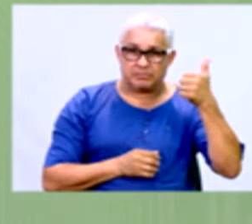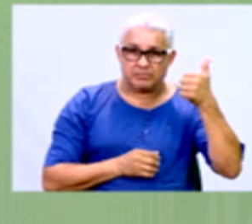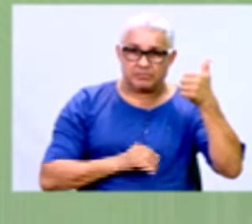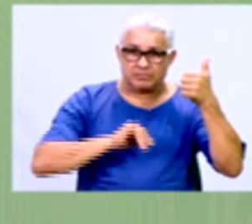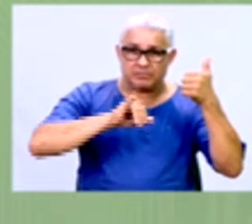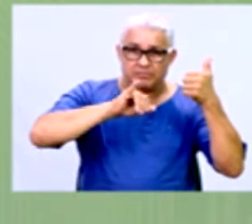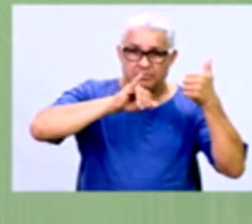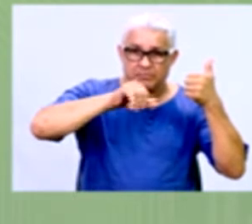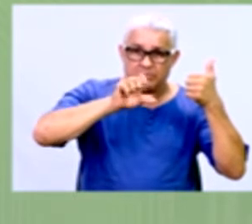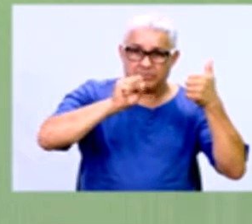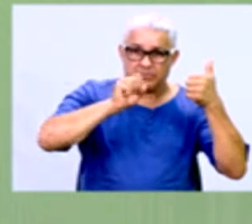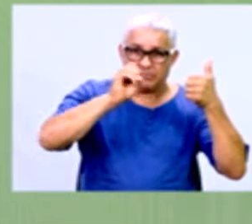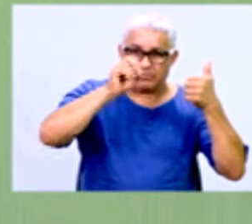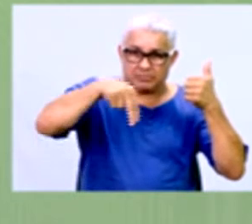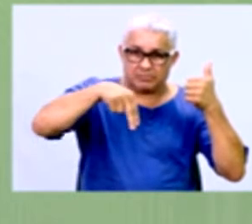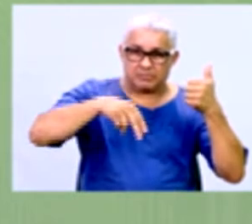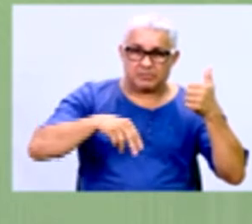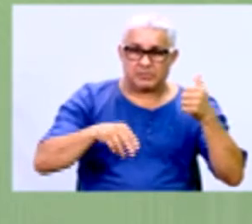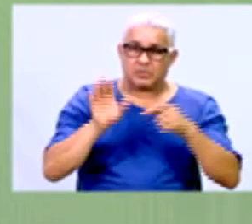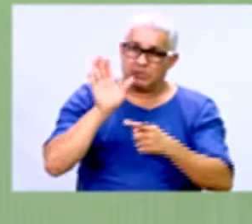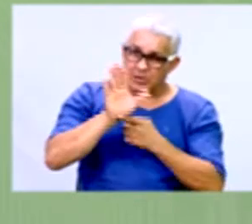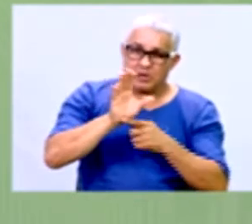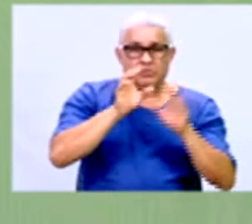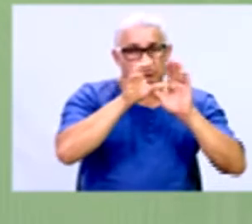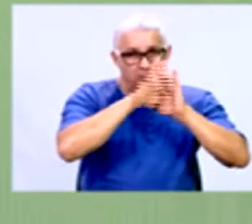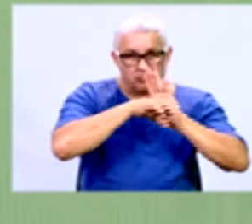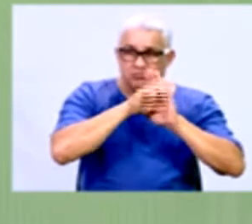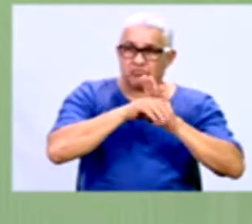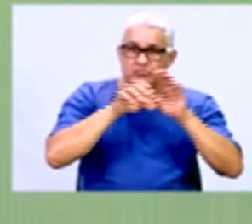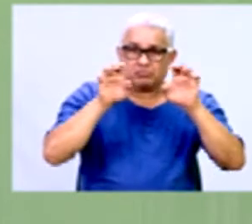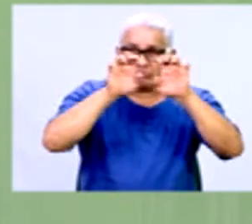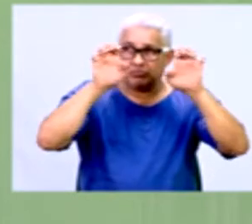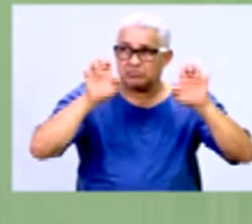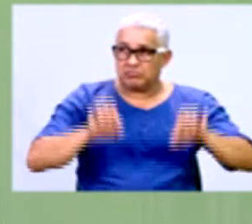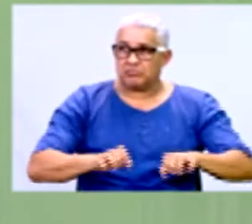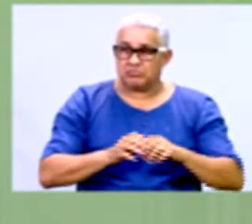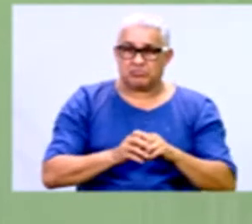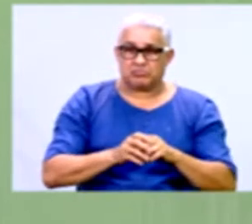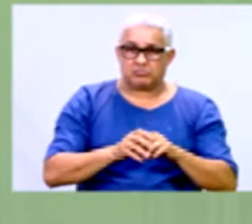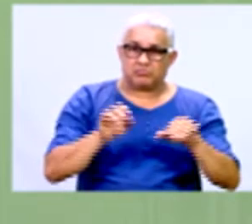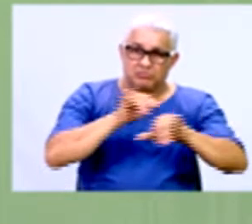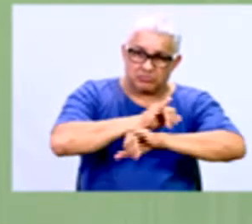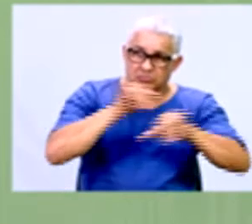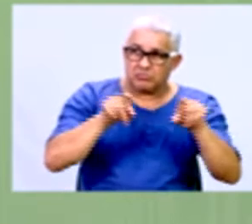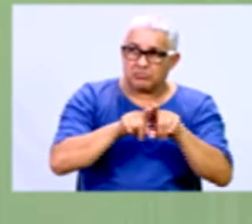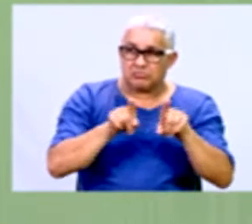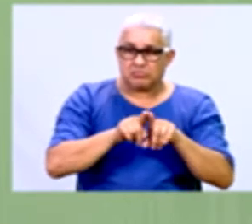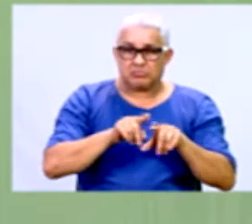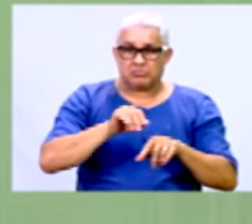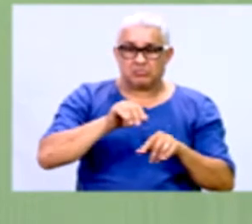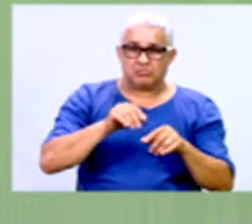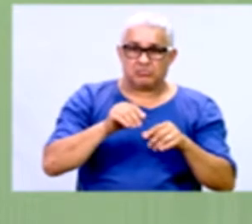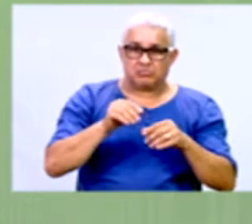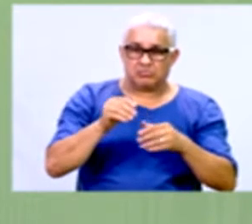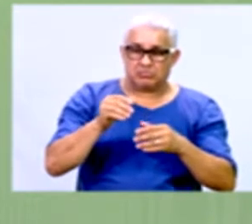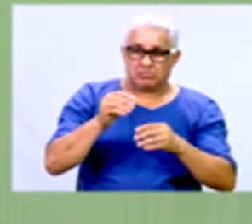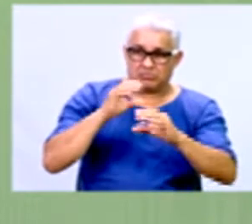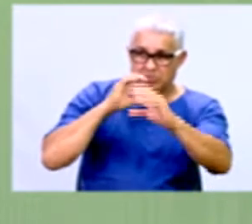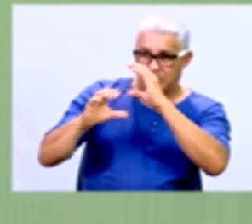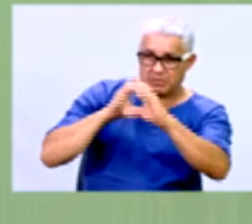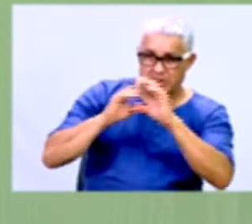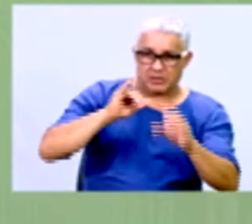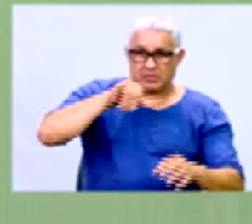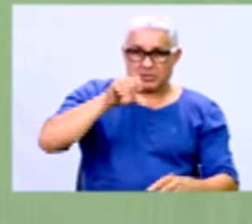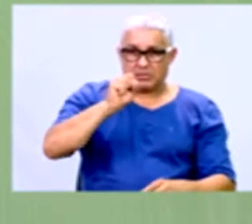JSON, né. Vamos apresentar aqui o conceito, a estrutura de declaração e vamos fazer uma integração do JSON